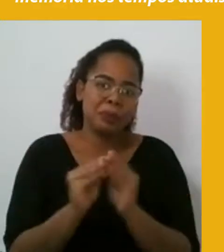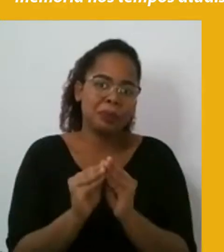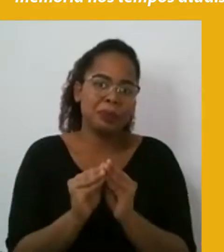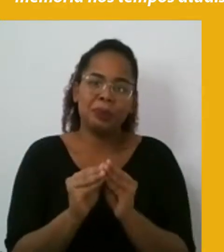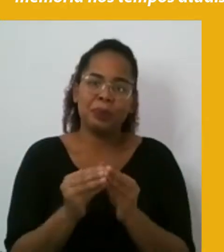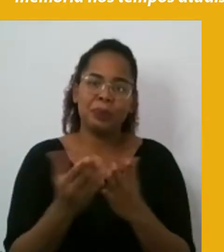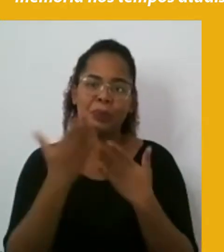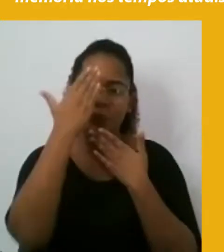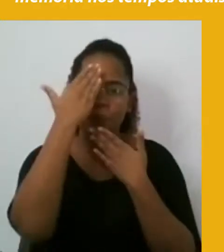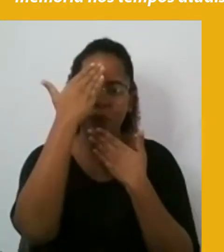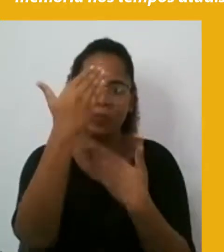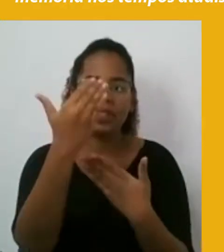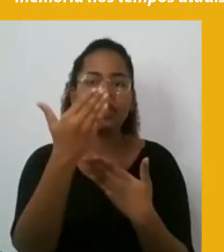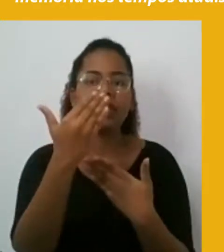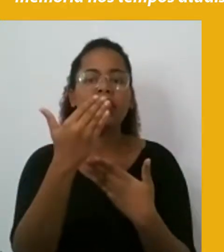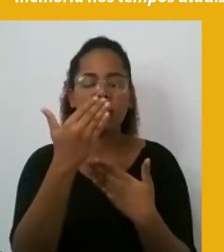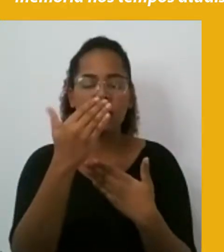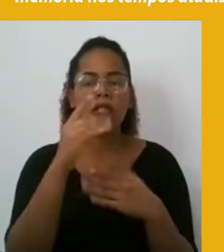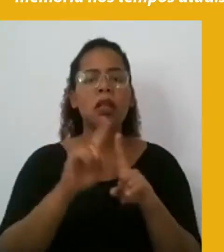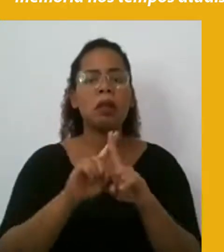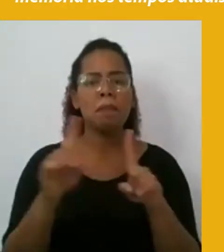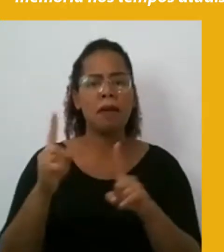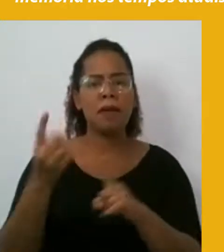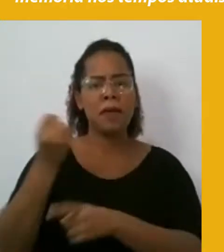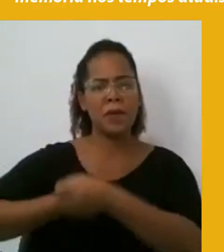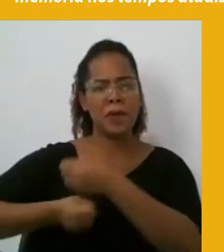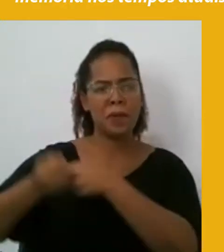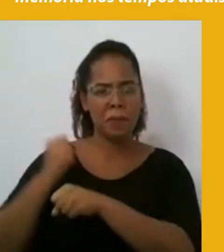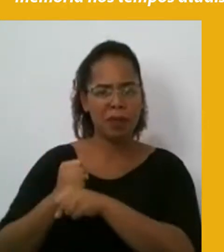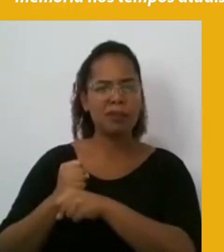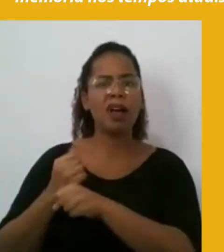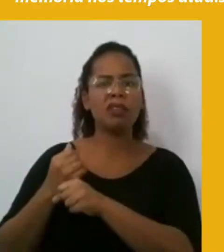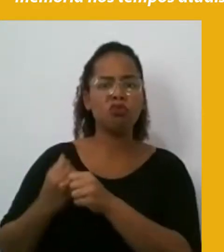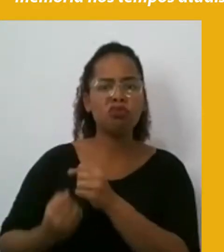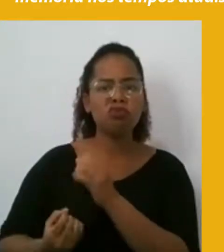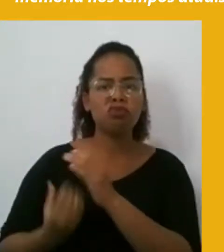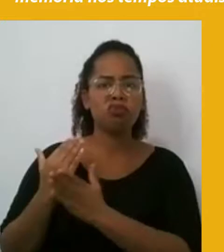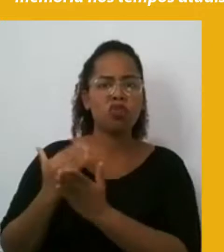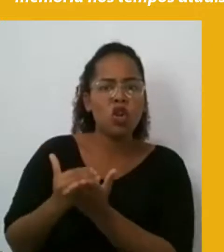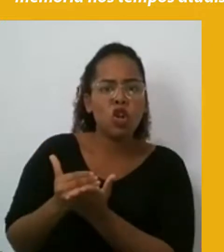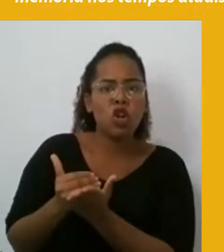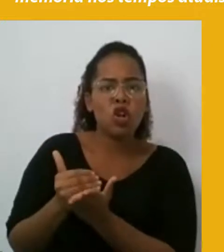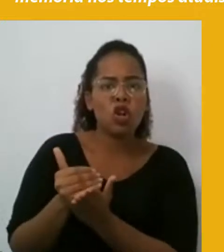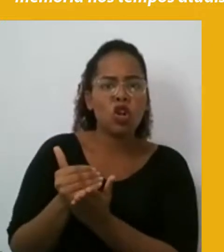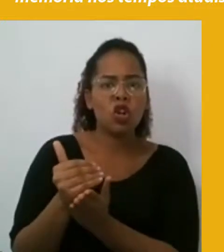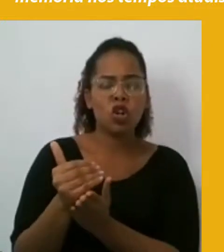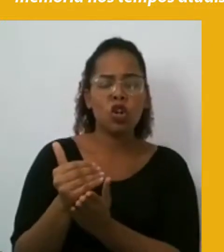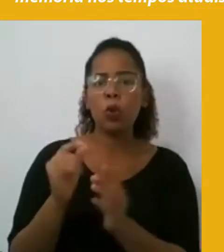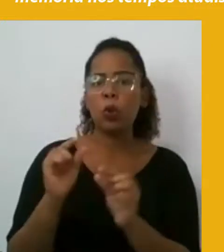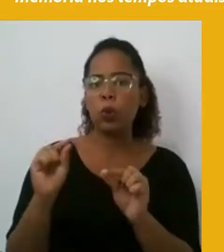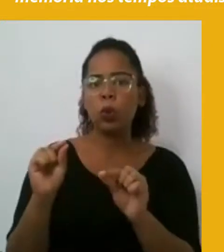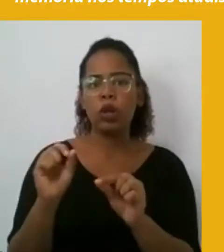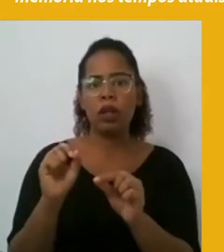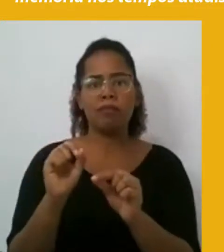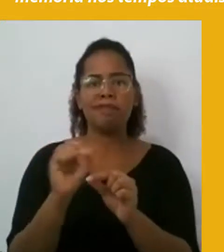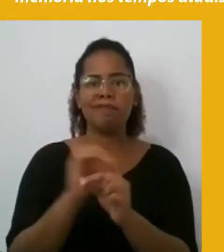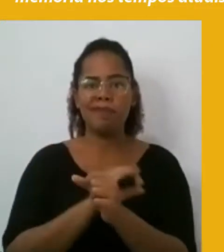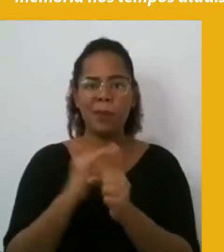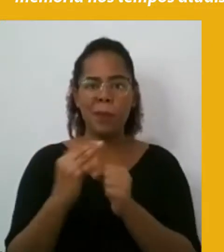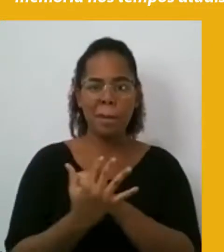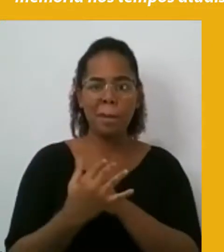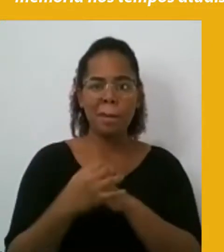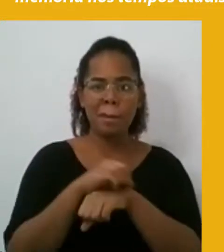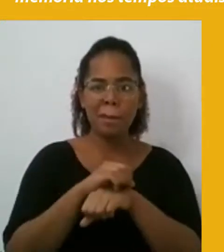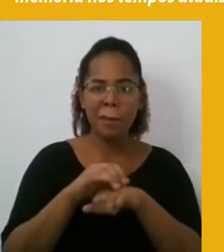que desde o ano passado, quando já iniciada a pandemia, eu comecei a assistir os